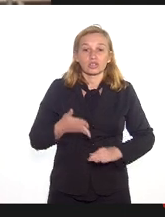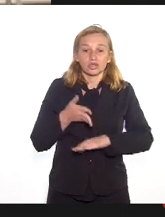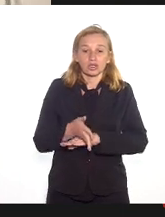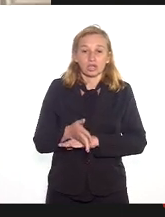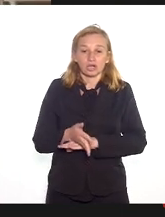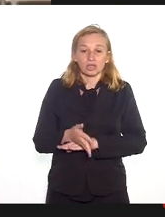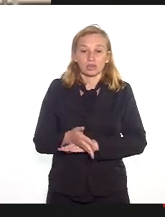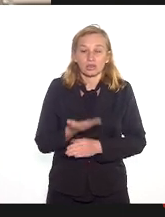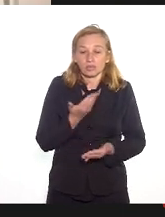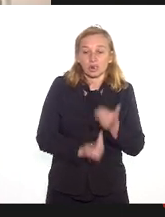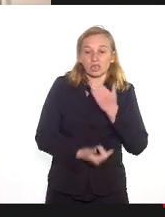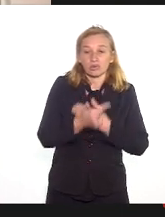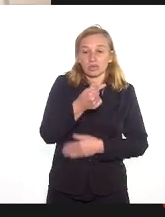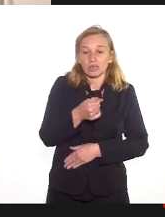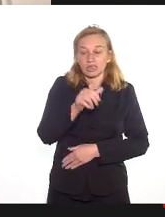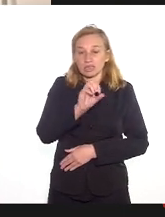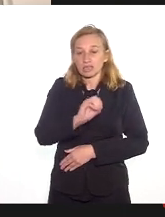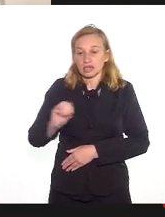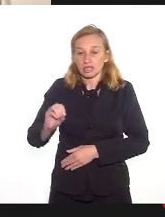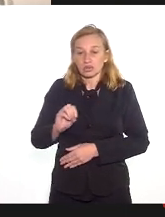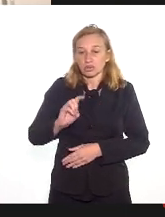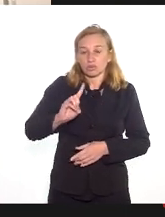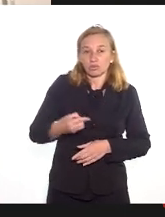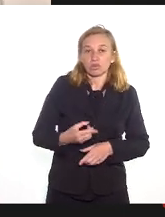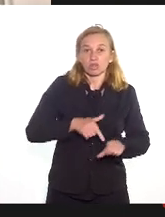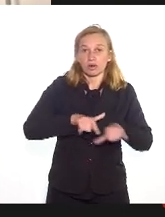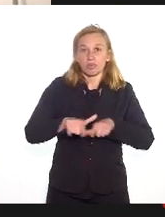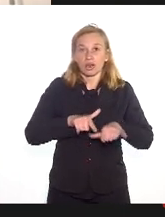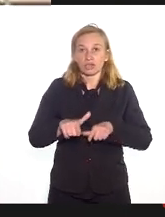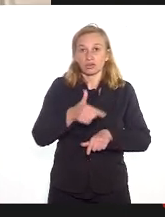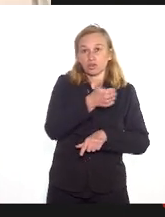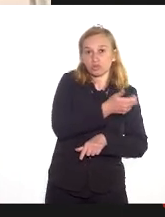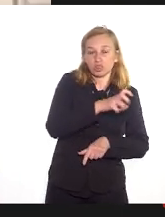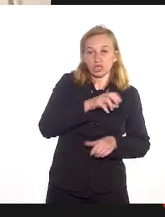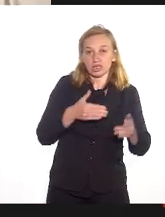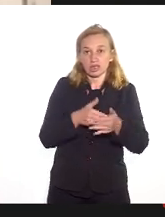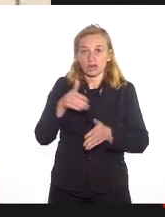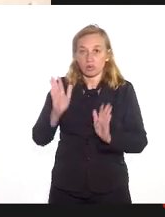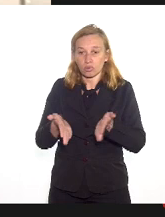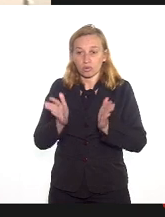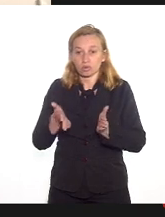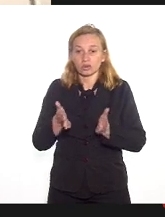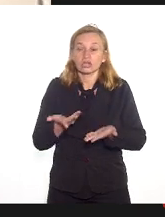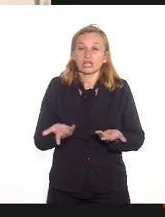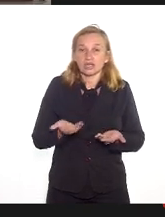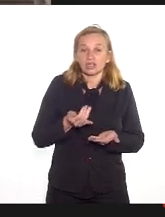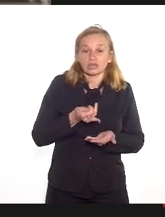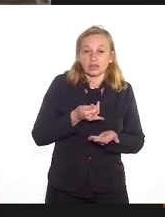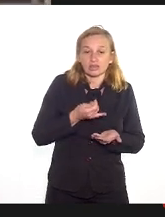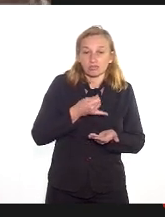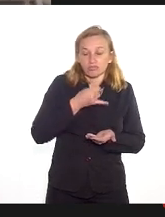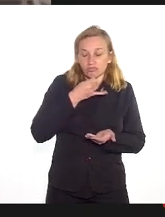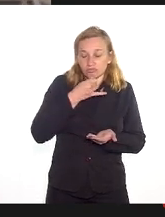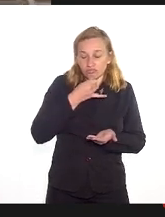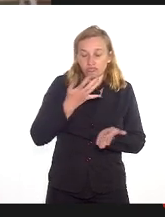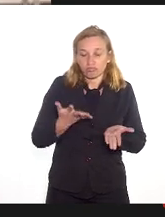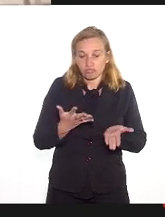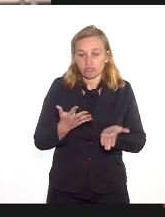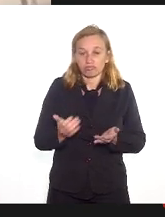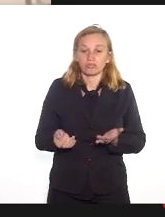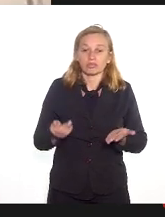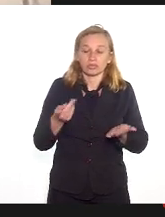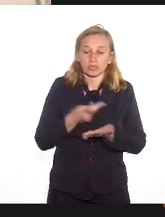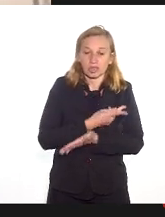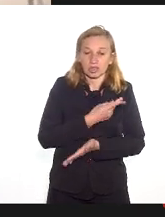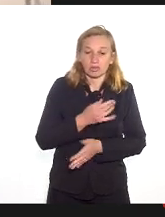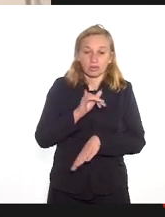situação que a gente perdeu 700 mil empregos de 2015 para cá, enfim, a situação catastrófica, sem nenhum exagero, que o Estado do Rio de Janeiro está,